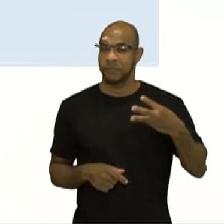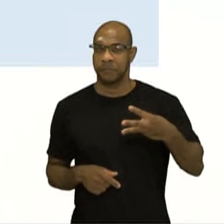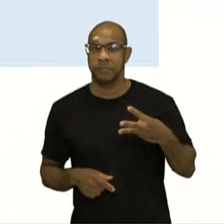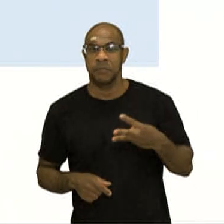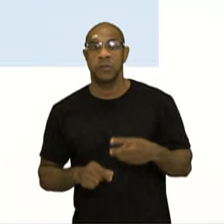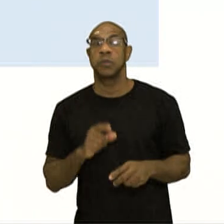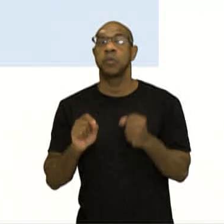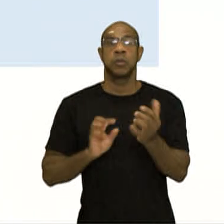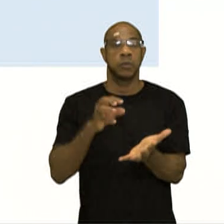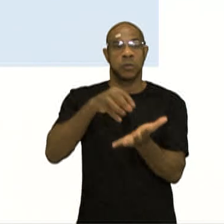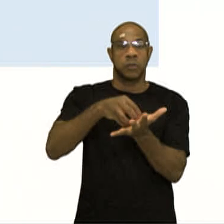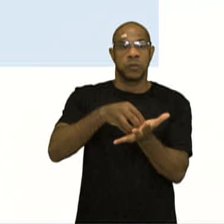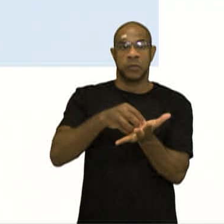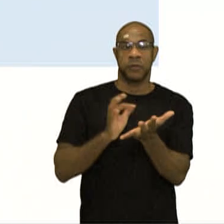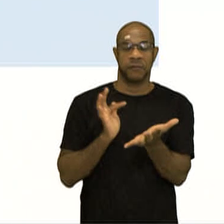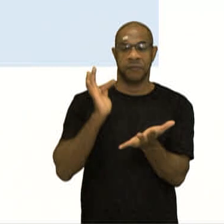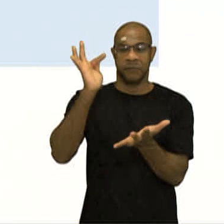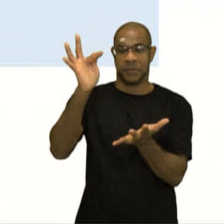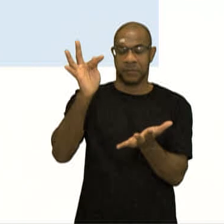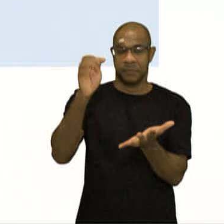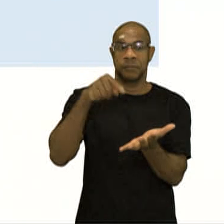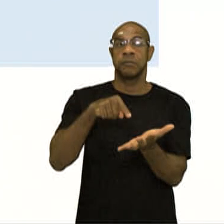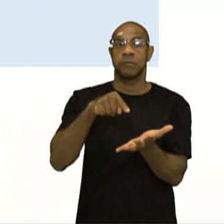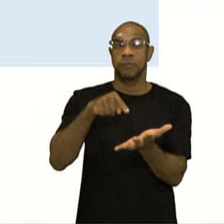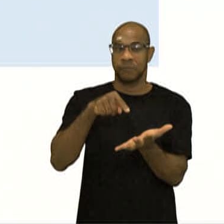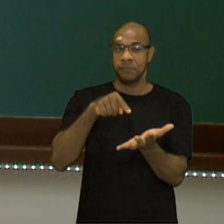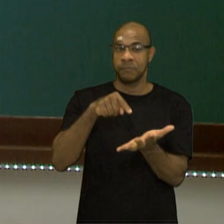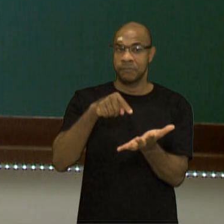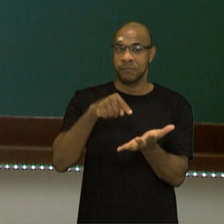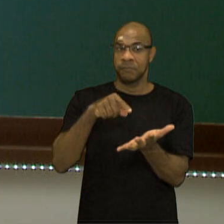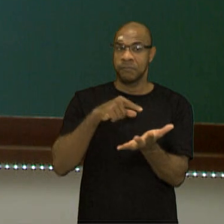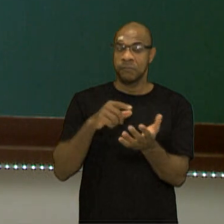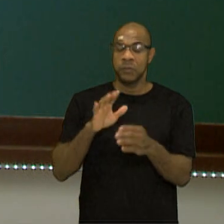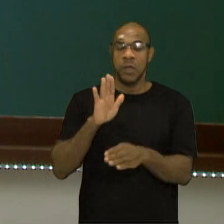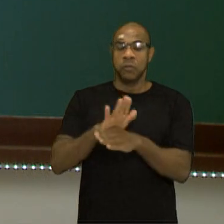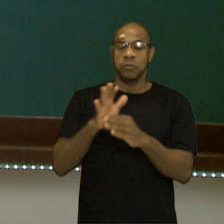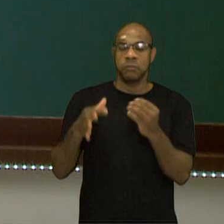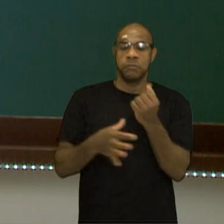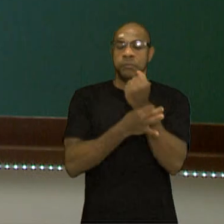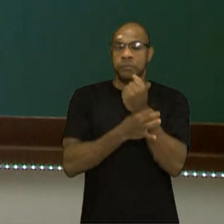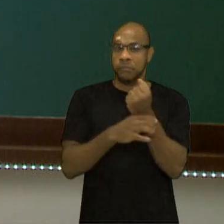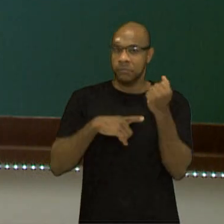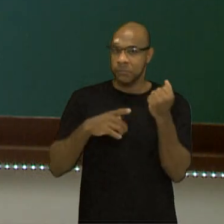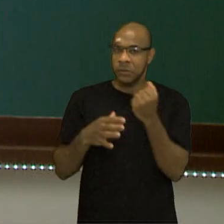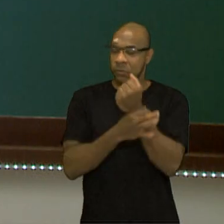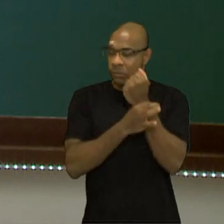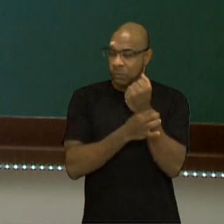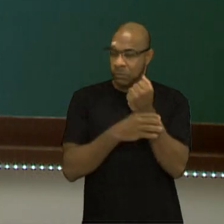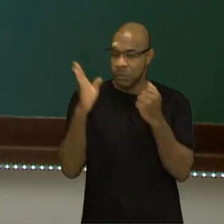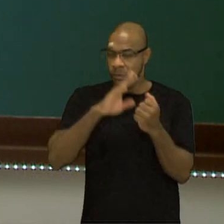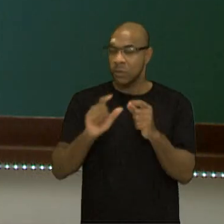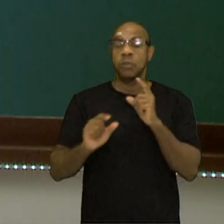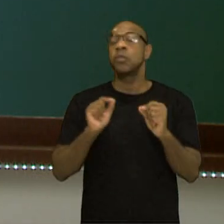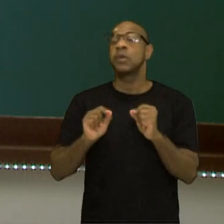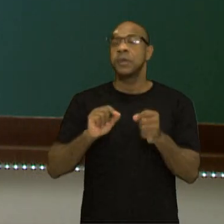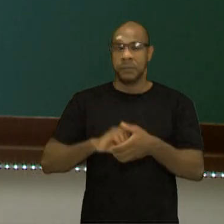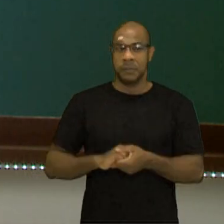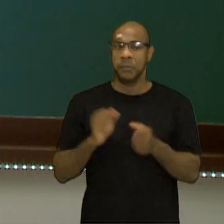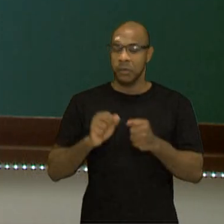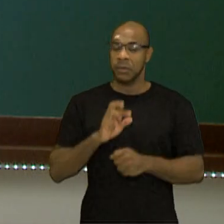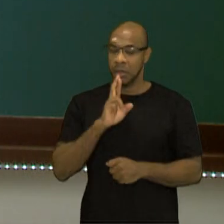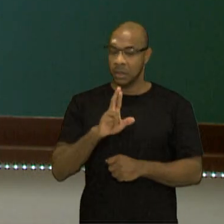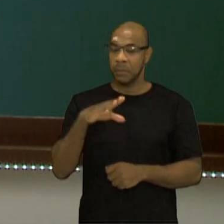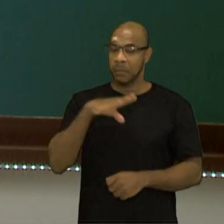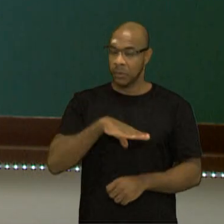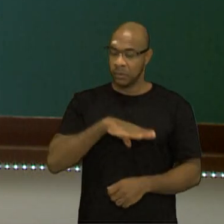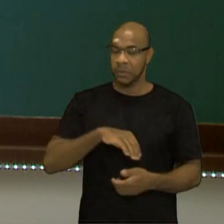a Constituição Federal do Brasil garante aos brasileiros? Você pode responder a essa pergunta em